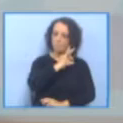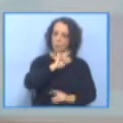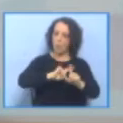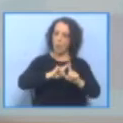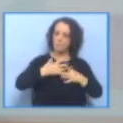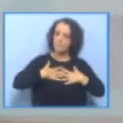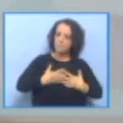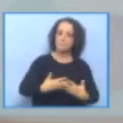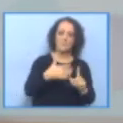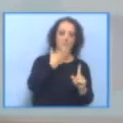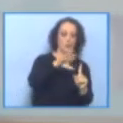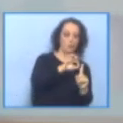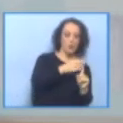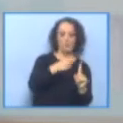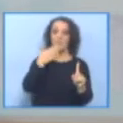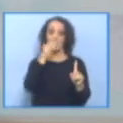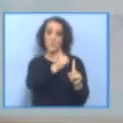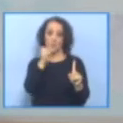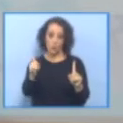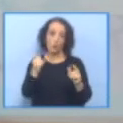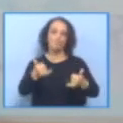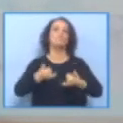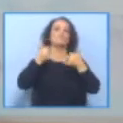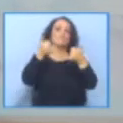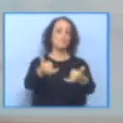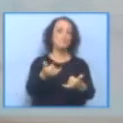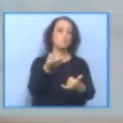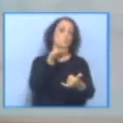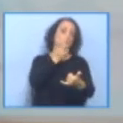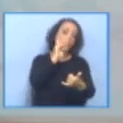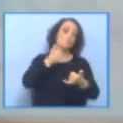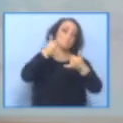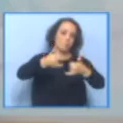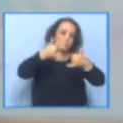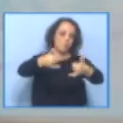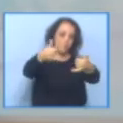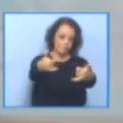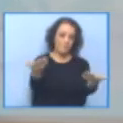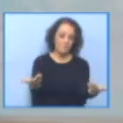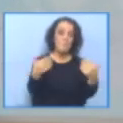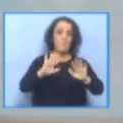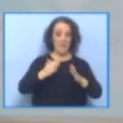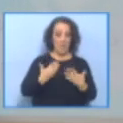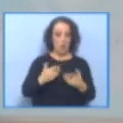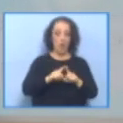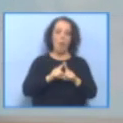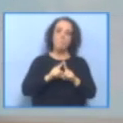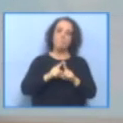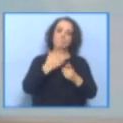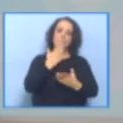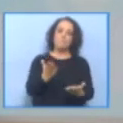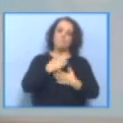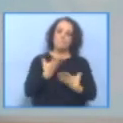agora, dos 18 aos 22, e a seguir, claro, passamos a candidatos a dirigentes e esta parte do servir faz